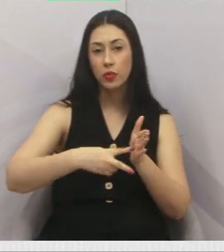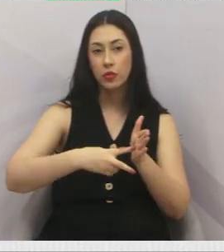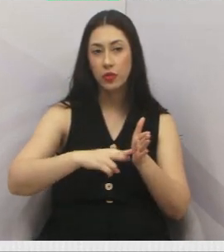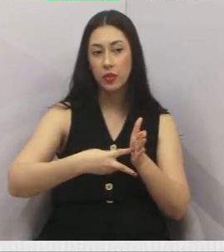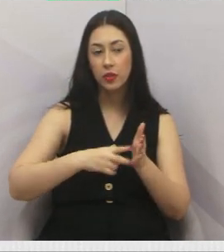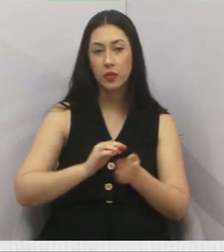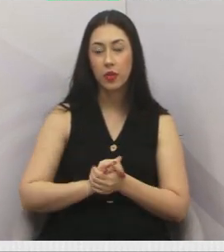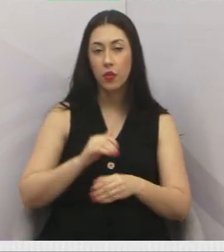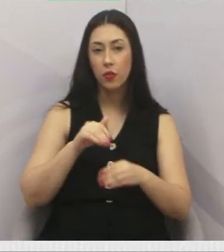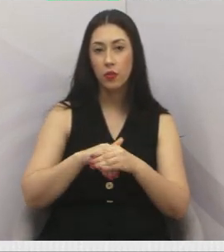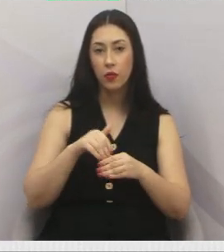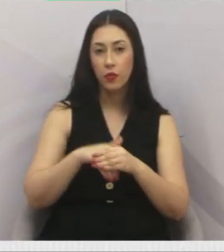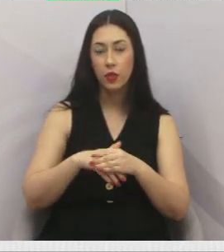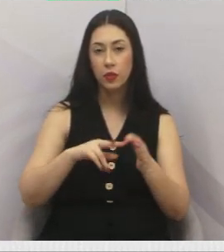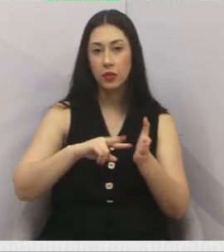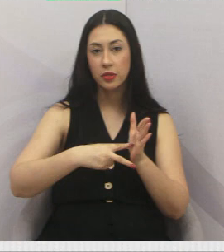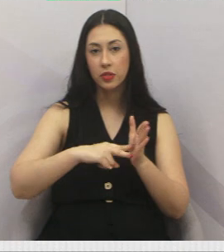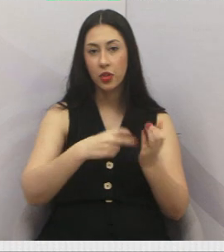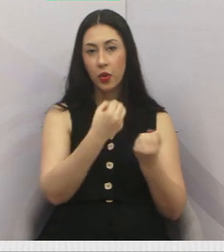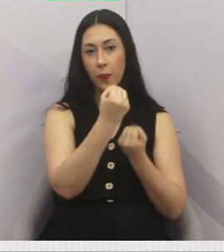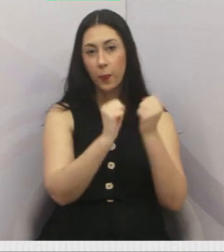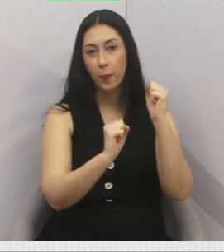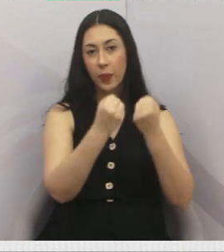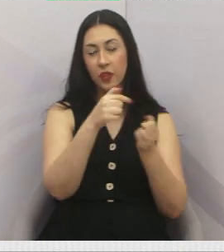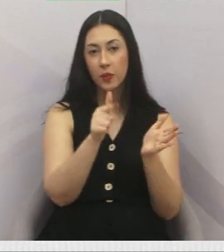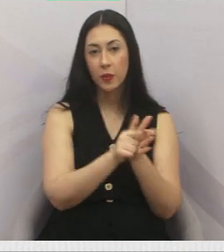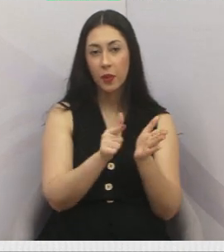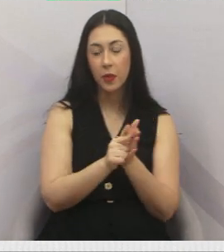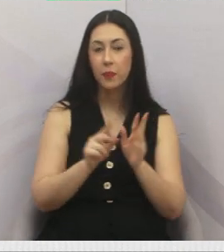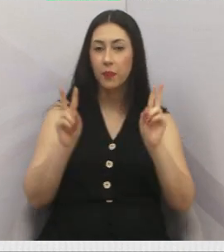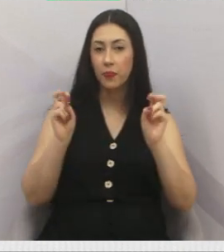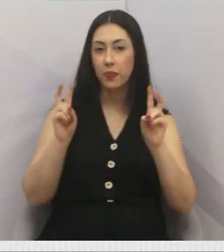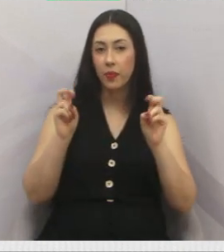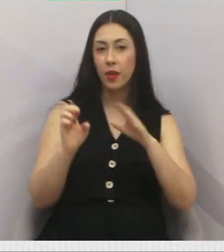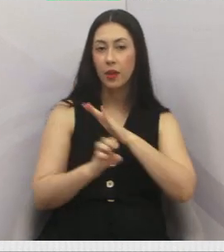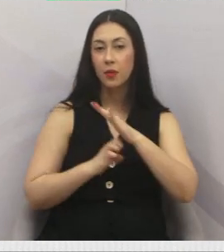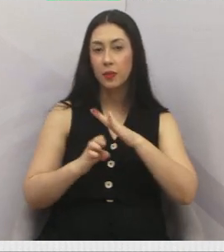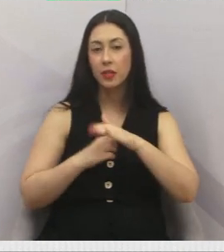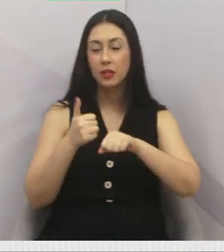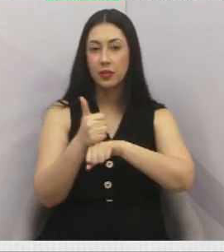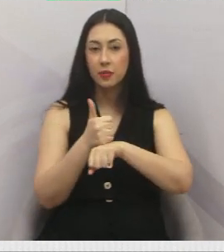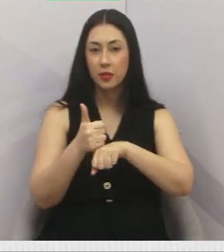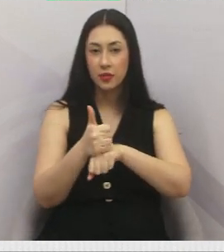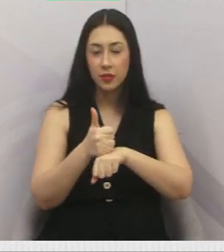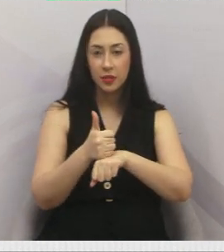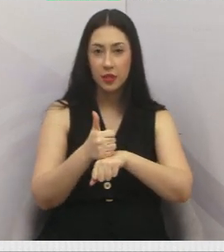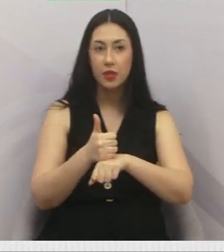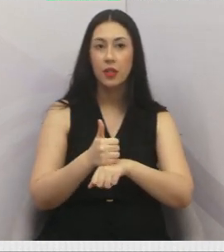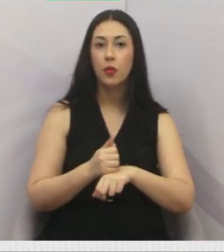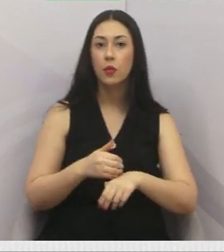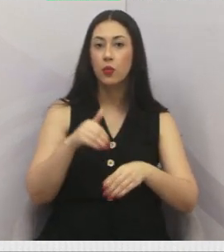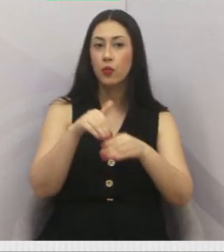Sindical. Um voto para Sindicato dos Papeleiros. Segmento Empresas e ou Entidades Profissionais. Um voto para a